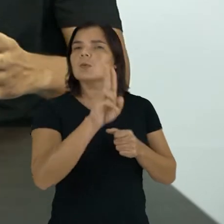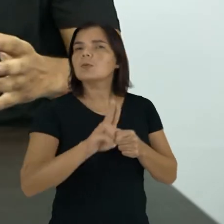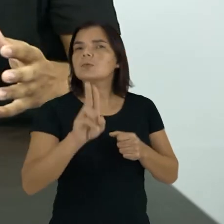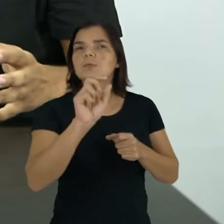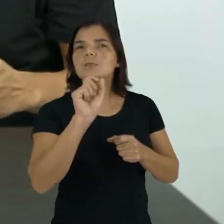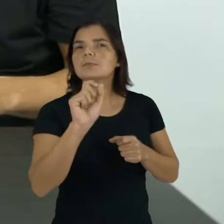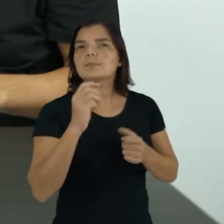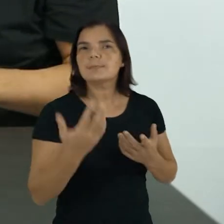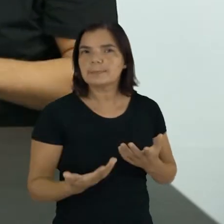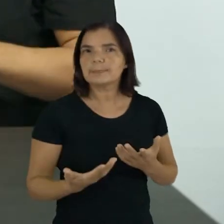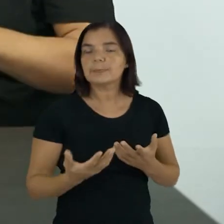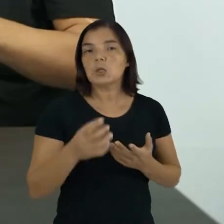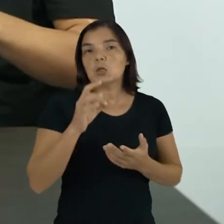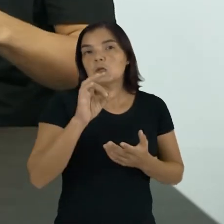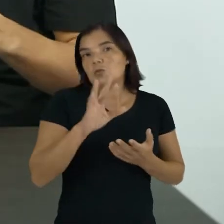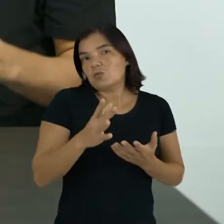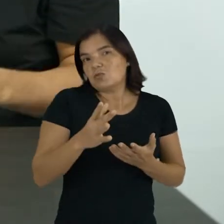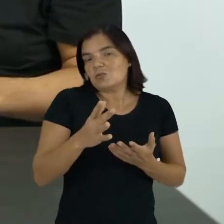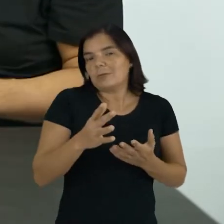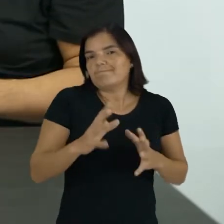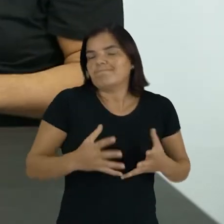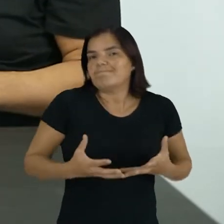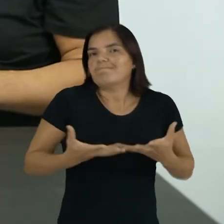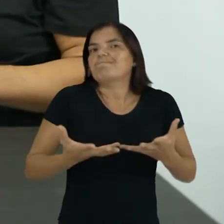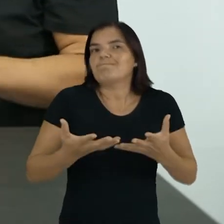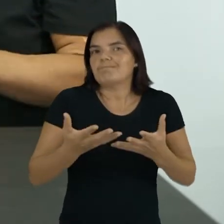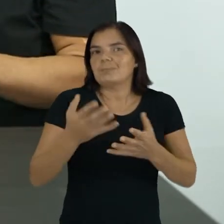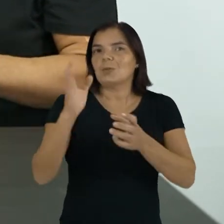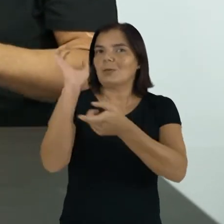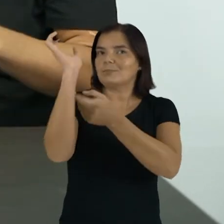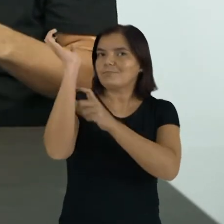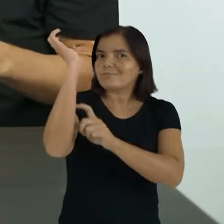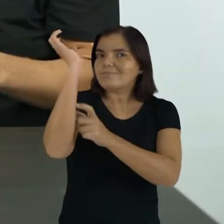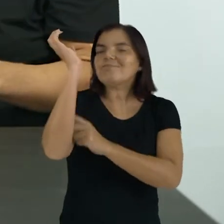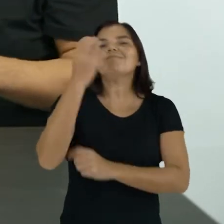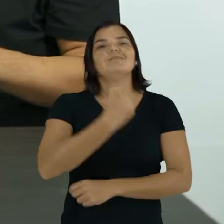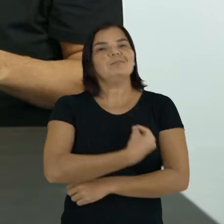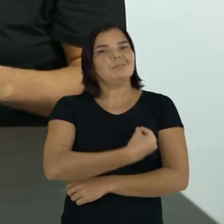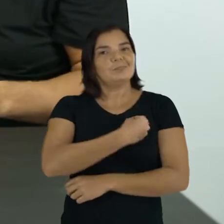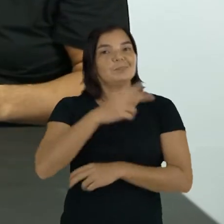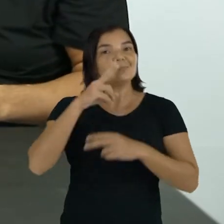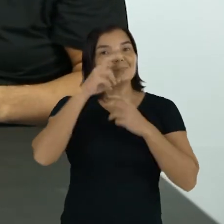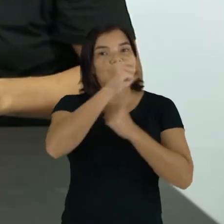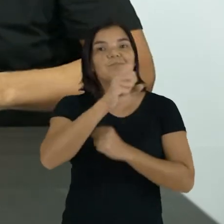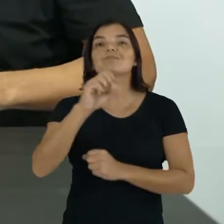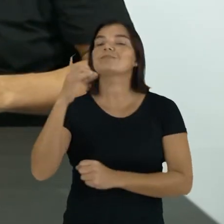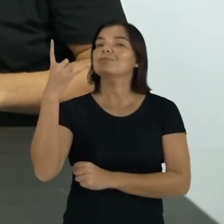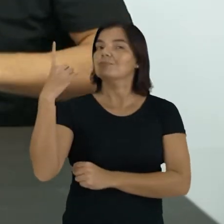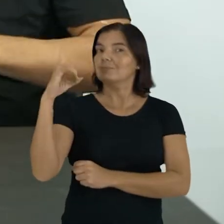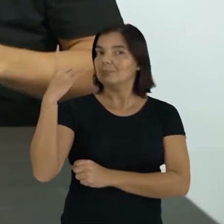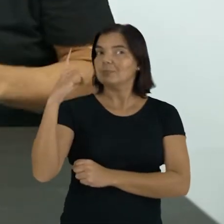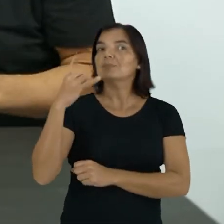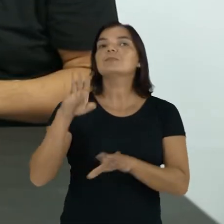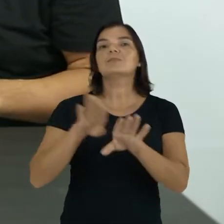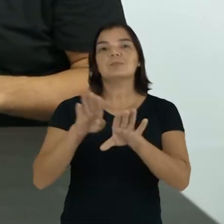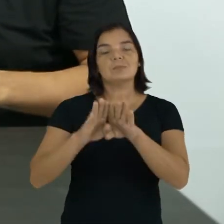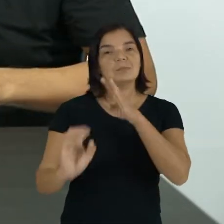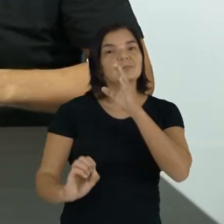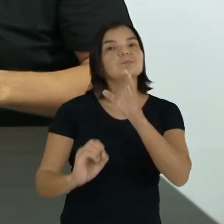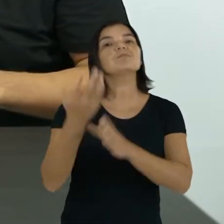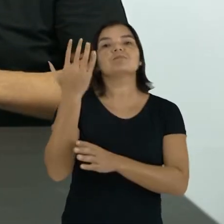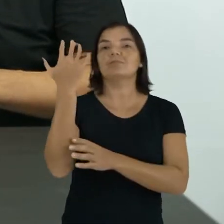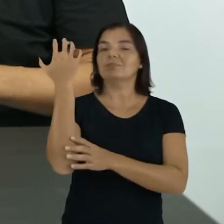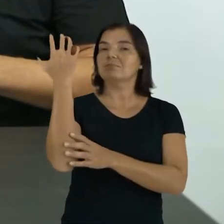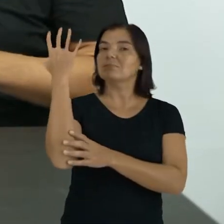uso não de maneira intensiva da borracha. Ainda houve uma presença forte dos bolivianos, né? Ainda ocorreu uma forte presença